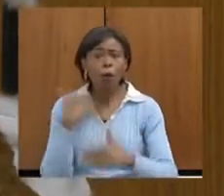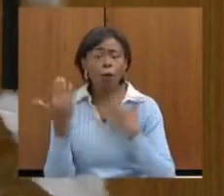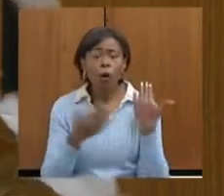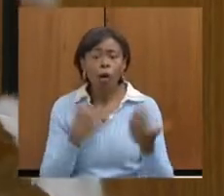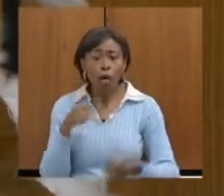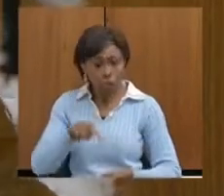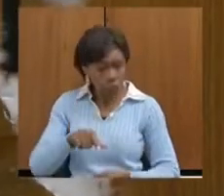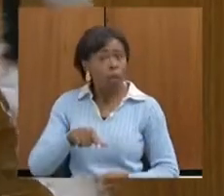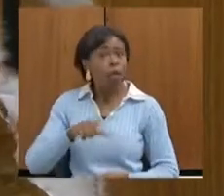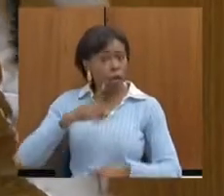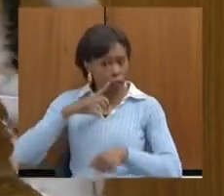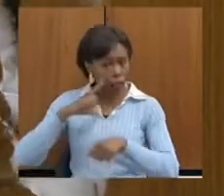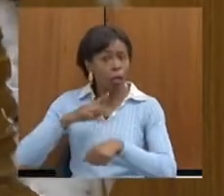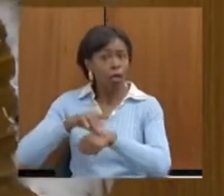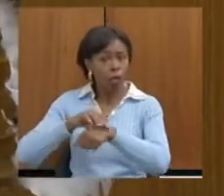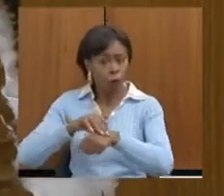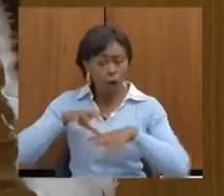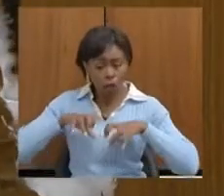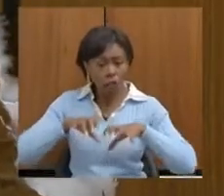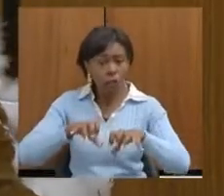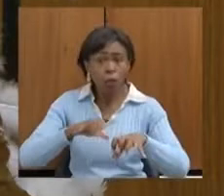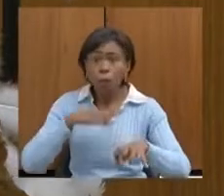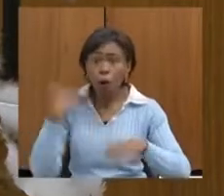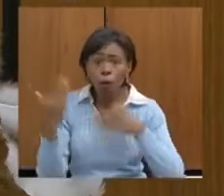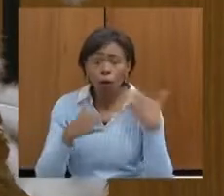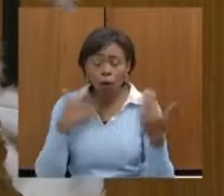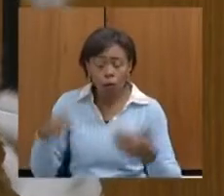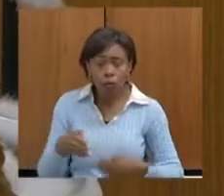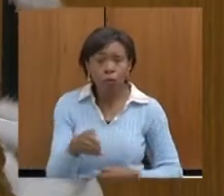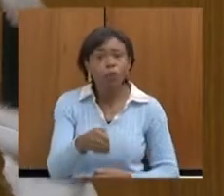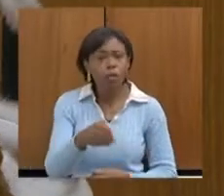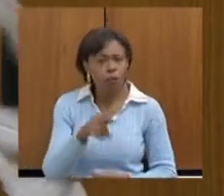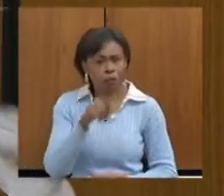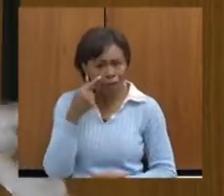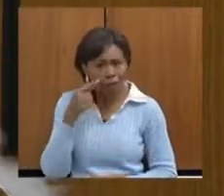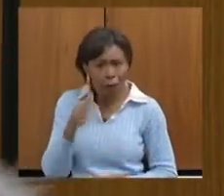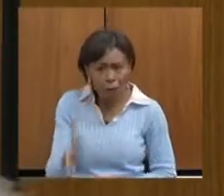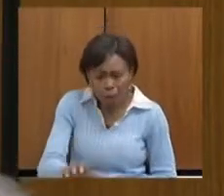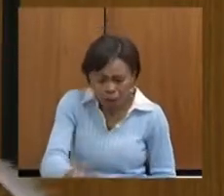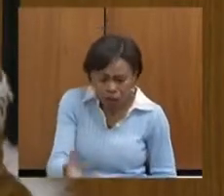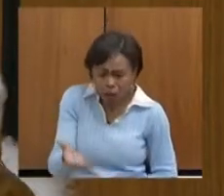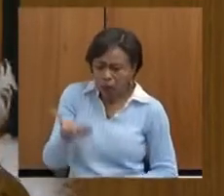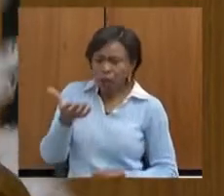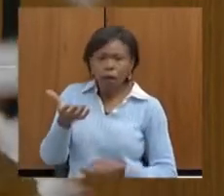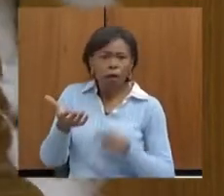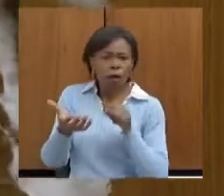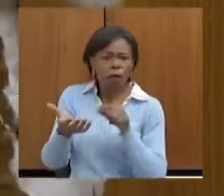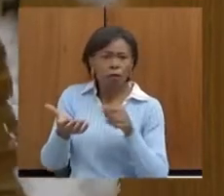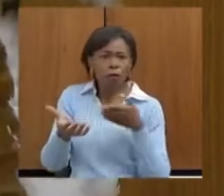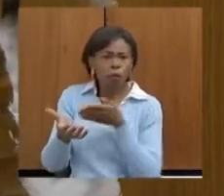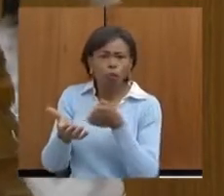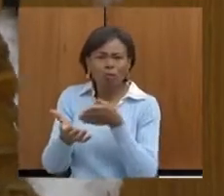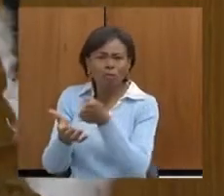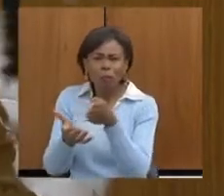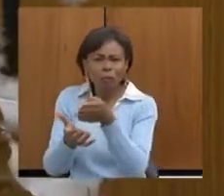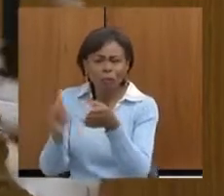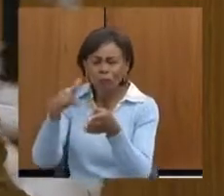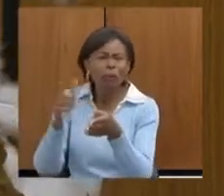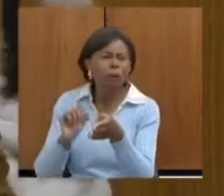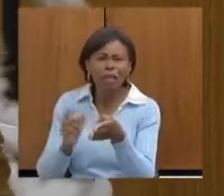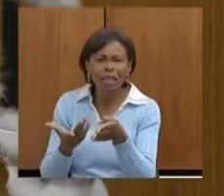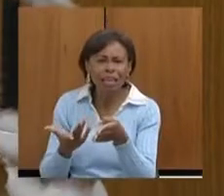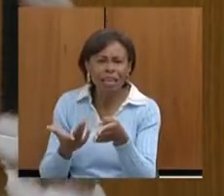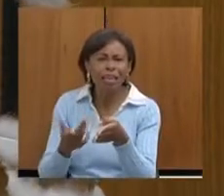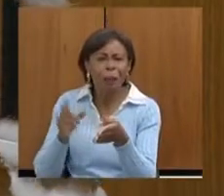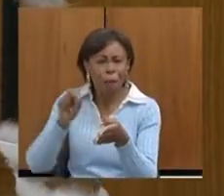com câncer tá no câncer estão morrendo vivos né você pode pegar eles na água ali apresenta também mas tu